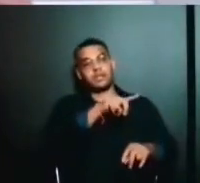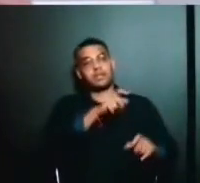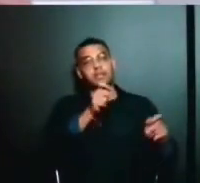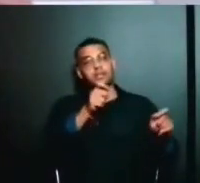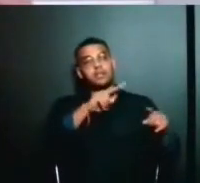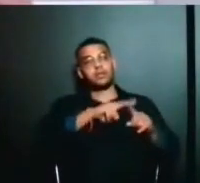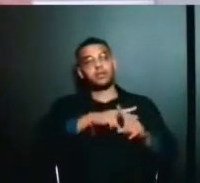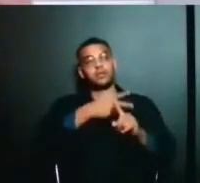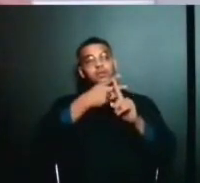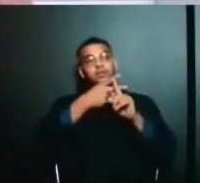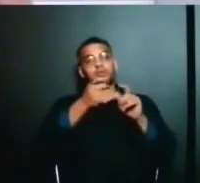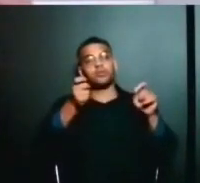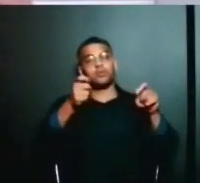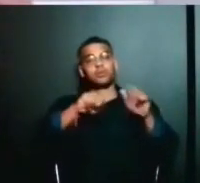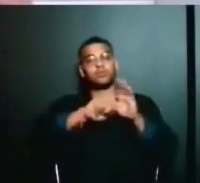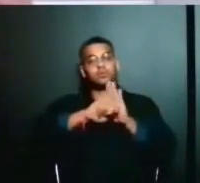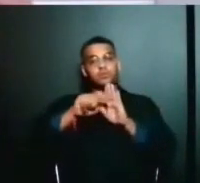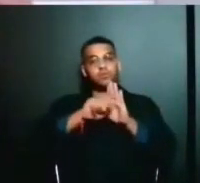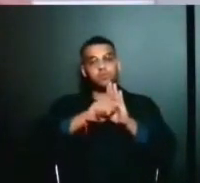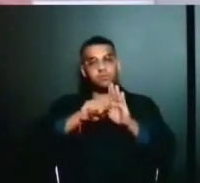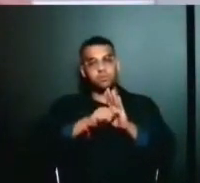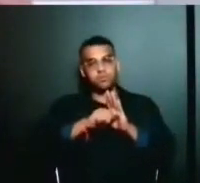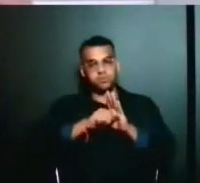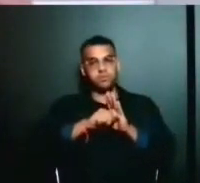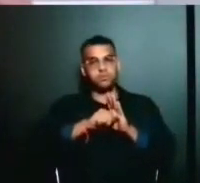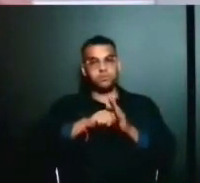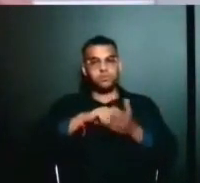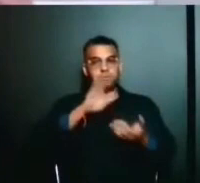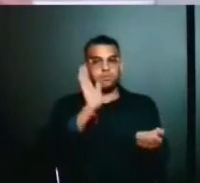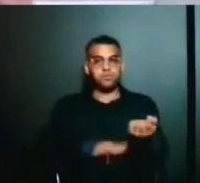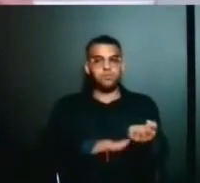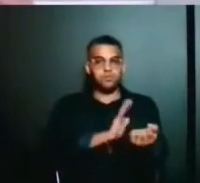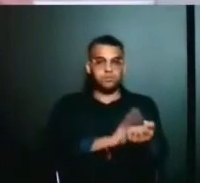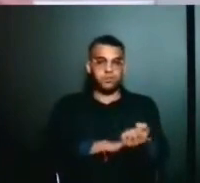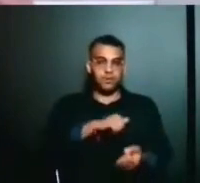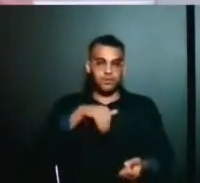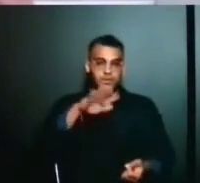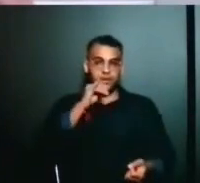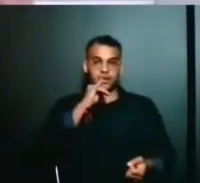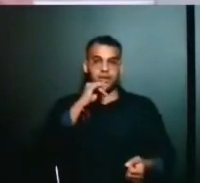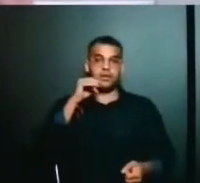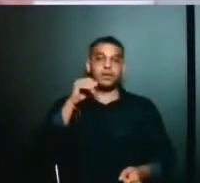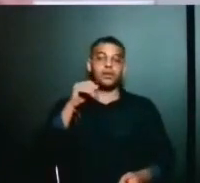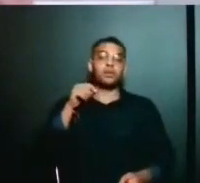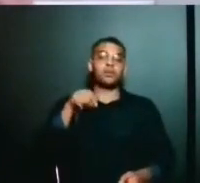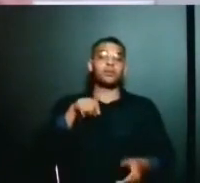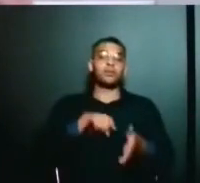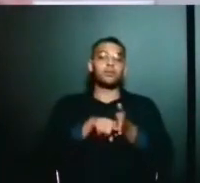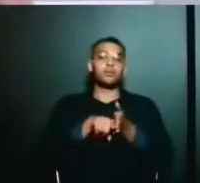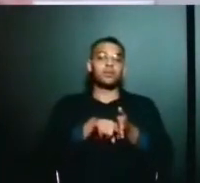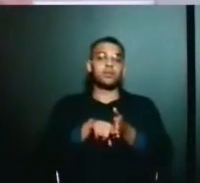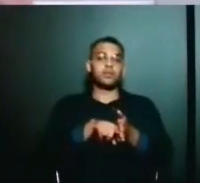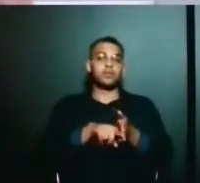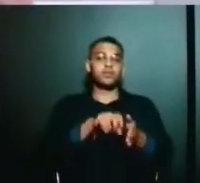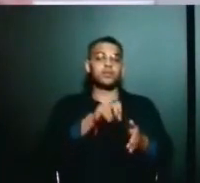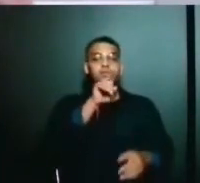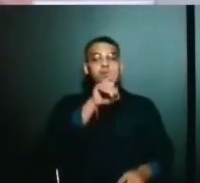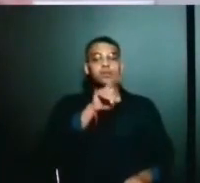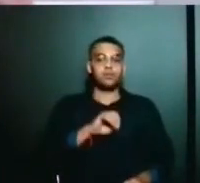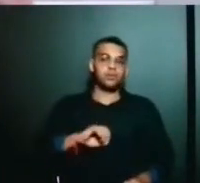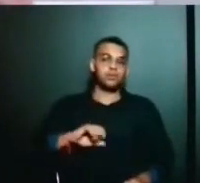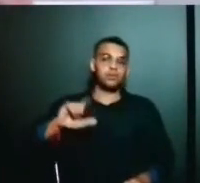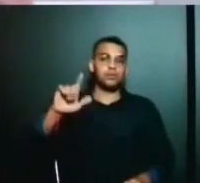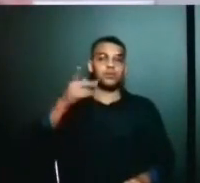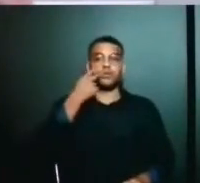de se tornarem usuários de drogas. No Brasil, segundo a UOL, fonte confiabilíssima de pesquisa, segundo a UOL,